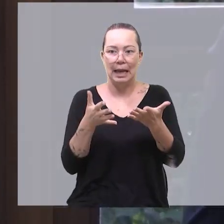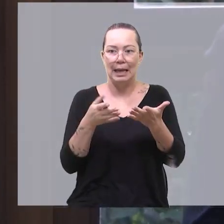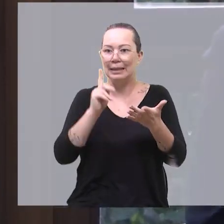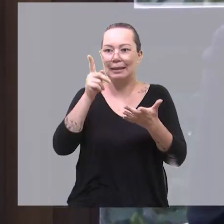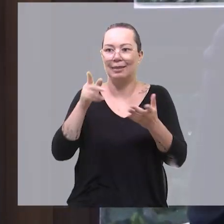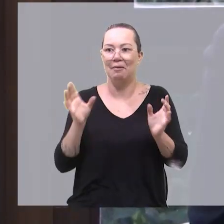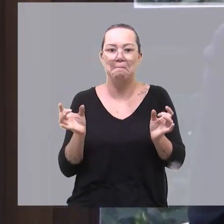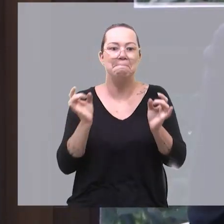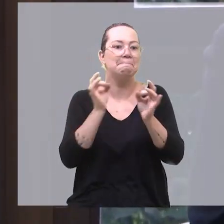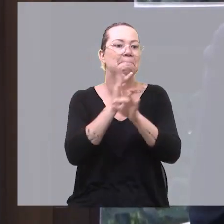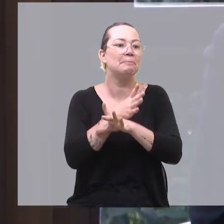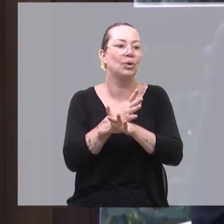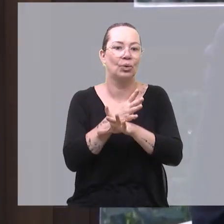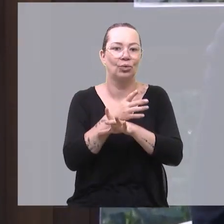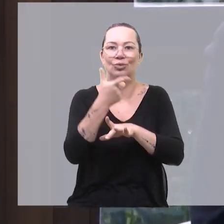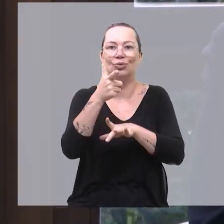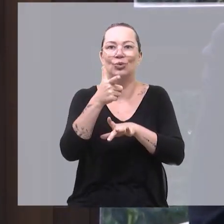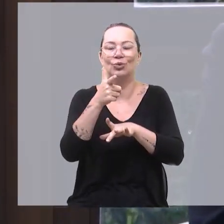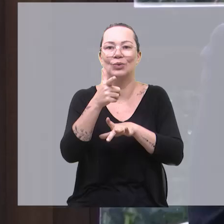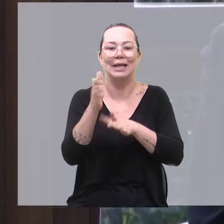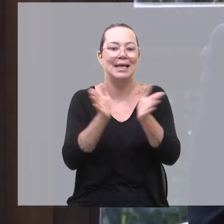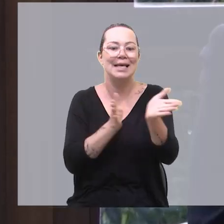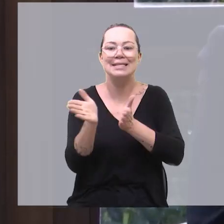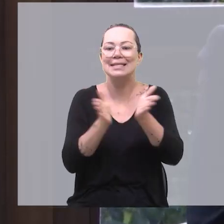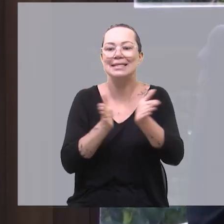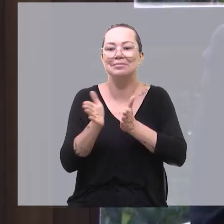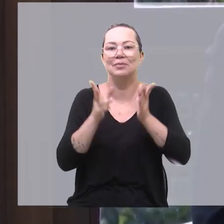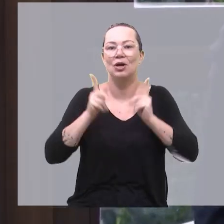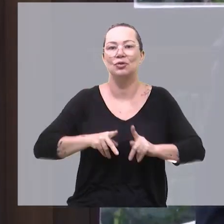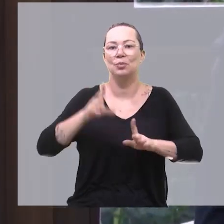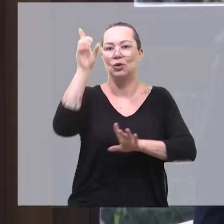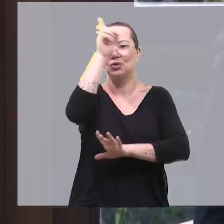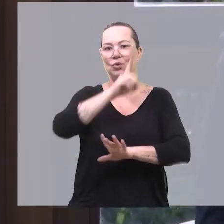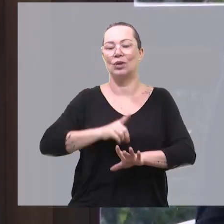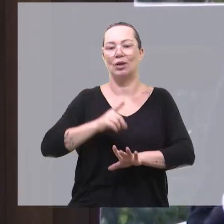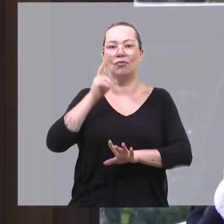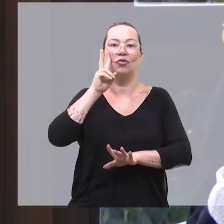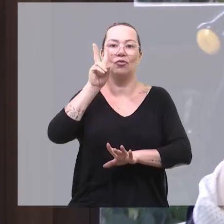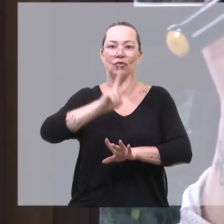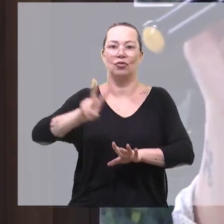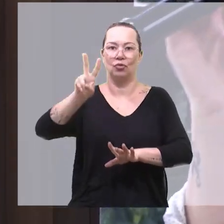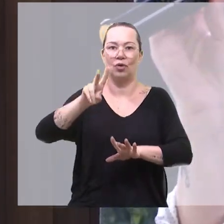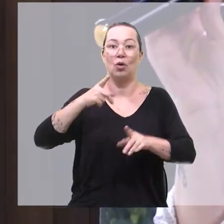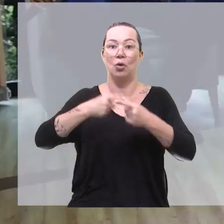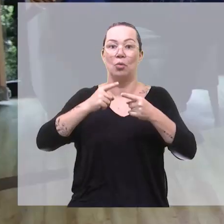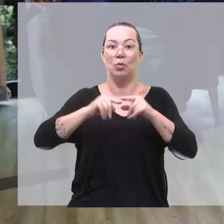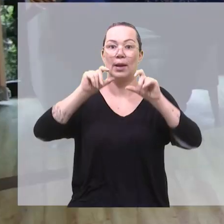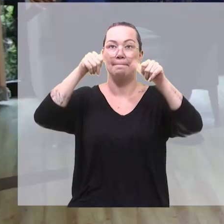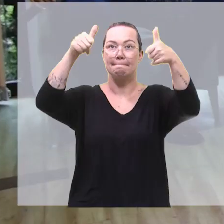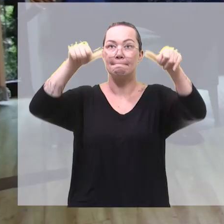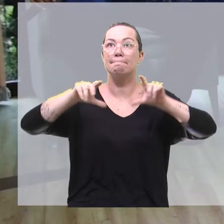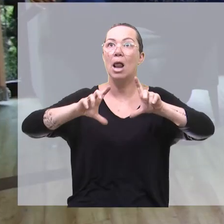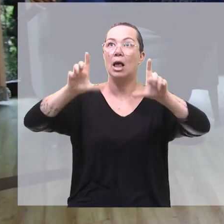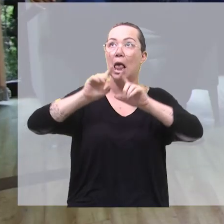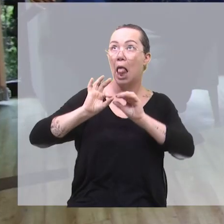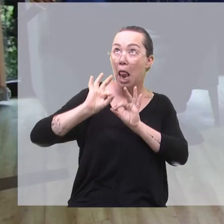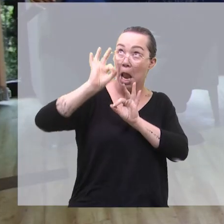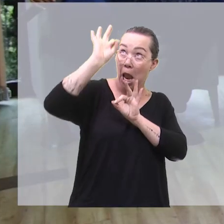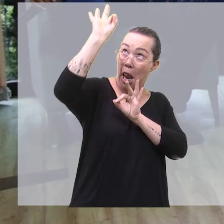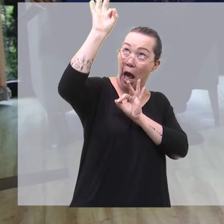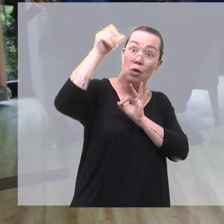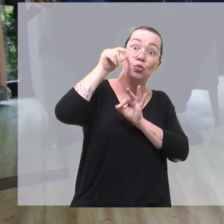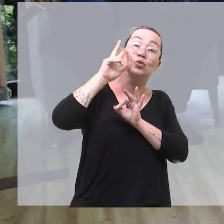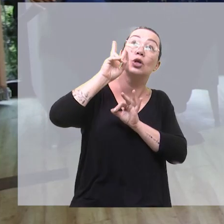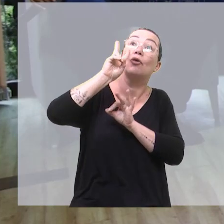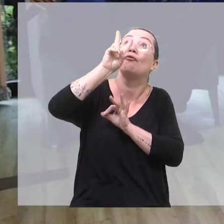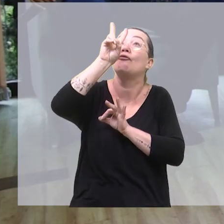completamente despreparado para a questão da acessibilidade das pessoas com deficiência visual. Porque o lugar é imenso, as placas são altas, são distantes dos